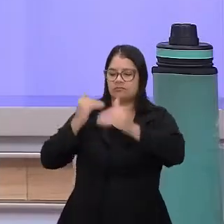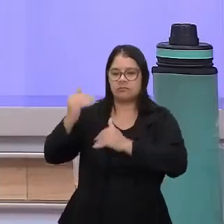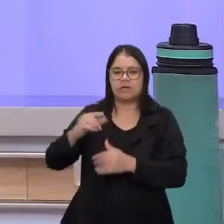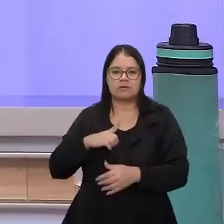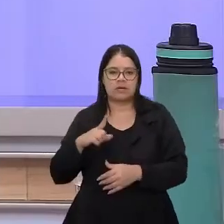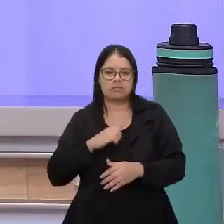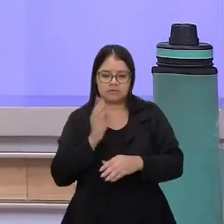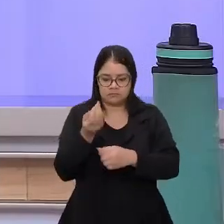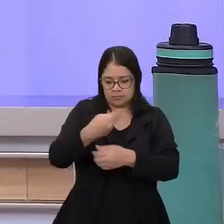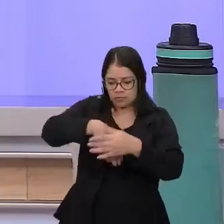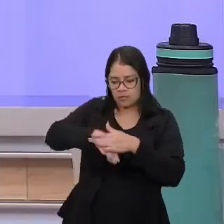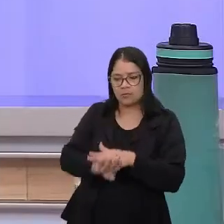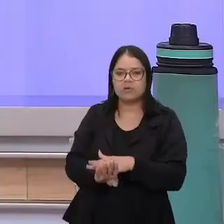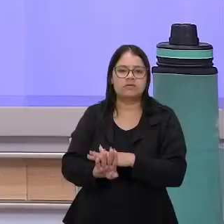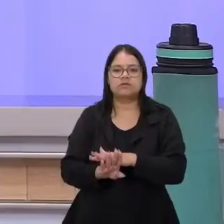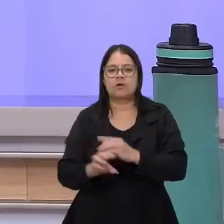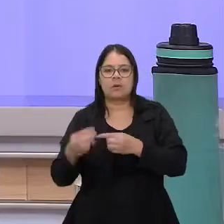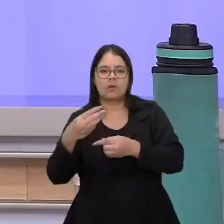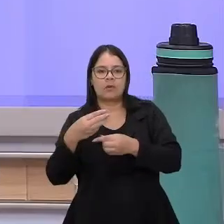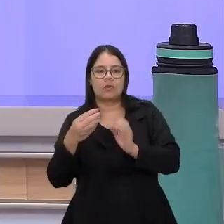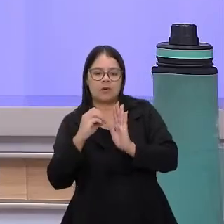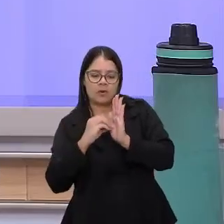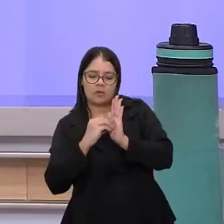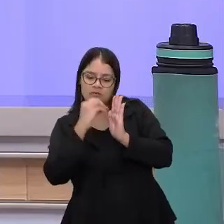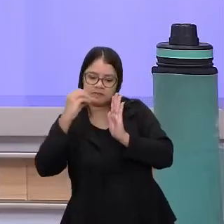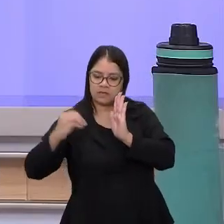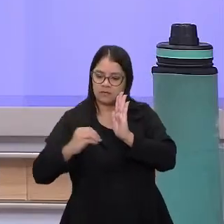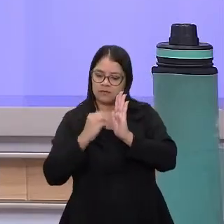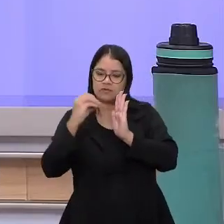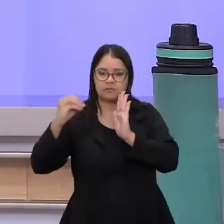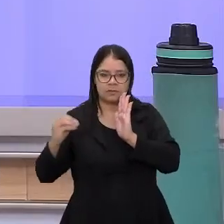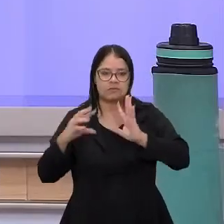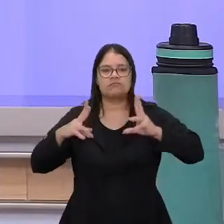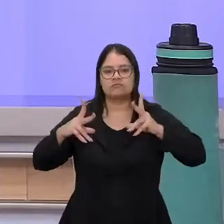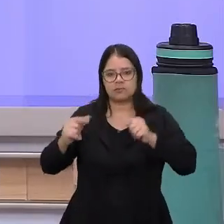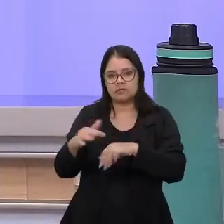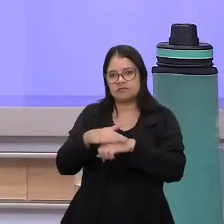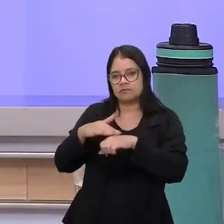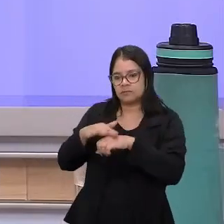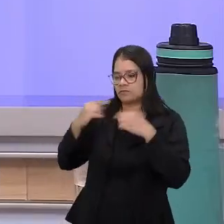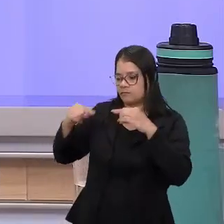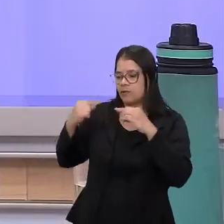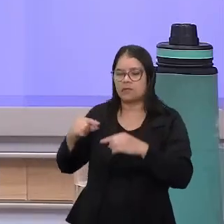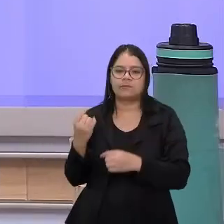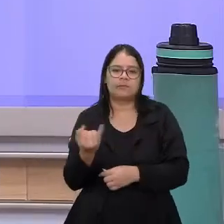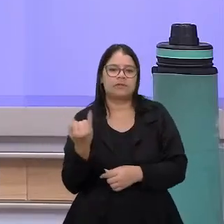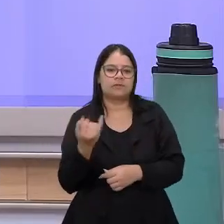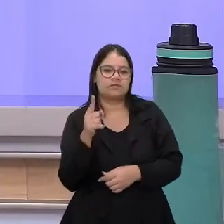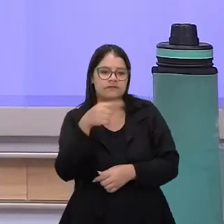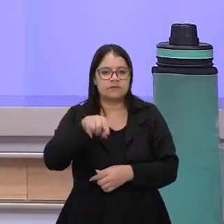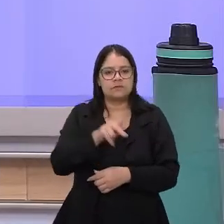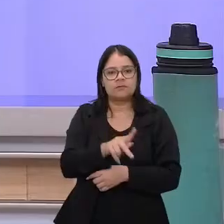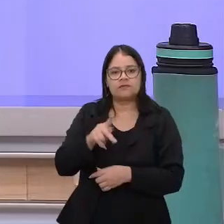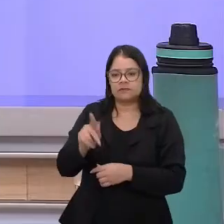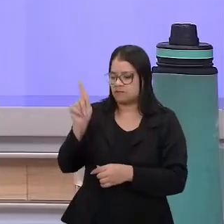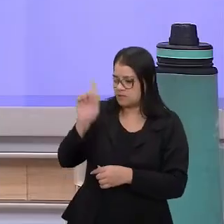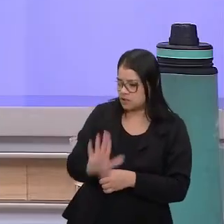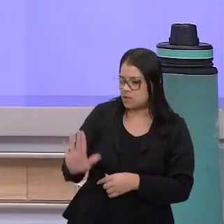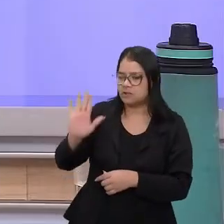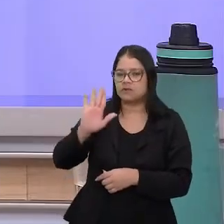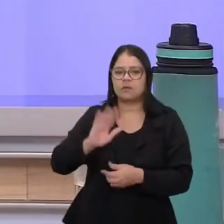um repositório no Centro de Mídias de todos os diálogos. É importante que você, professor, você,